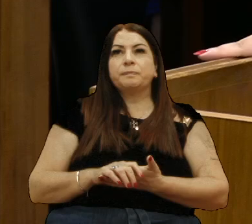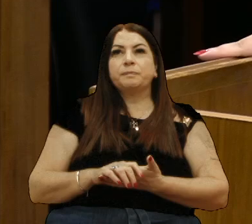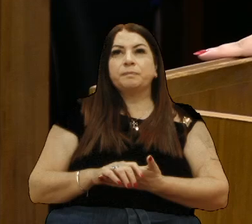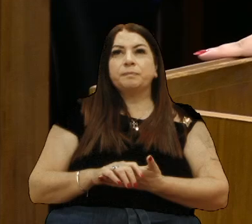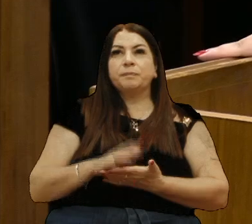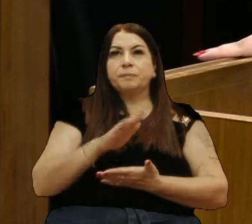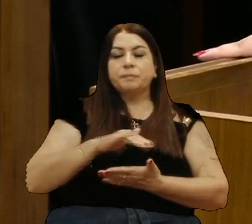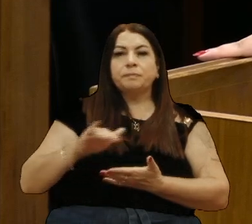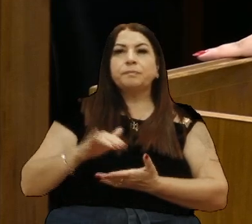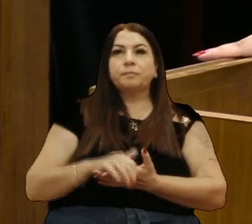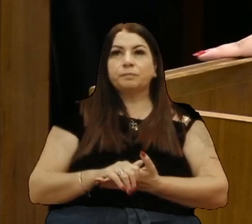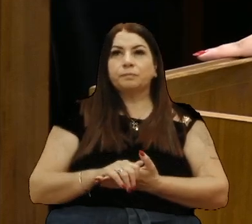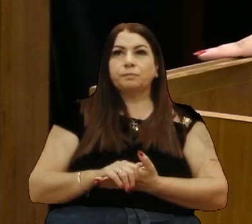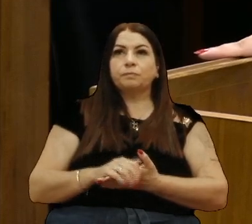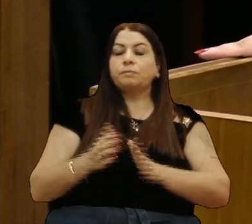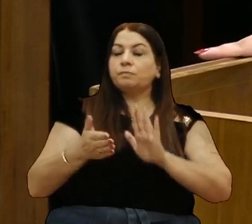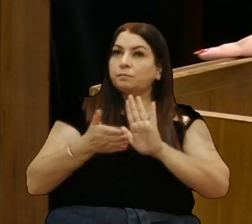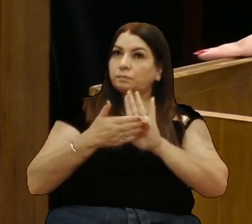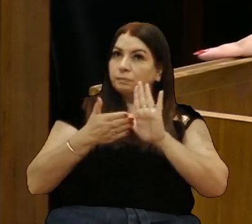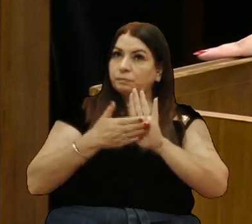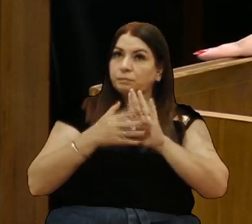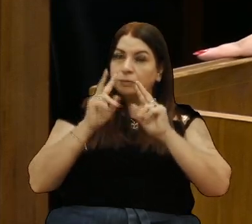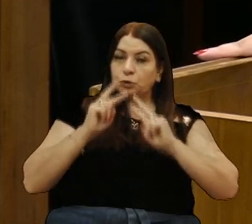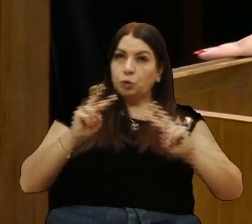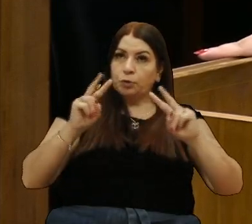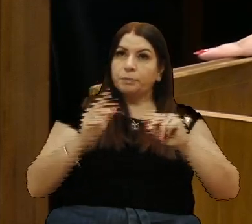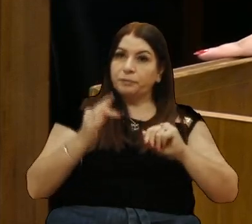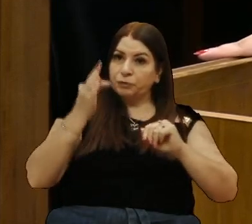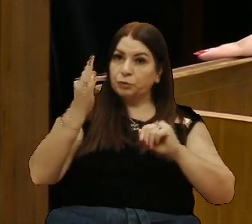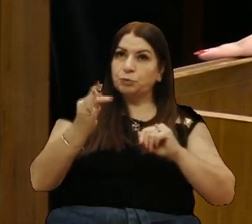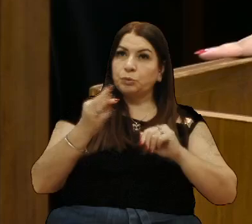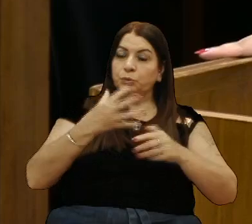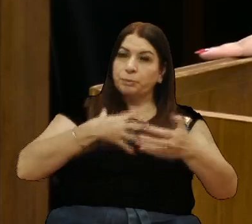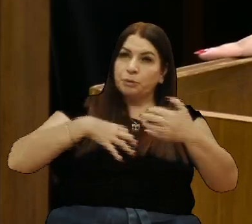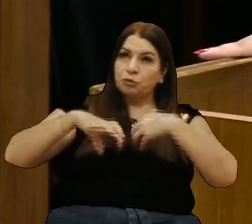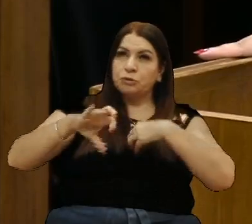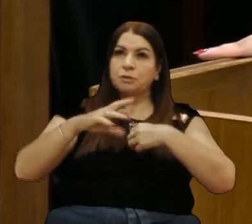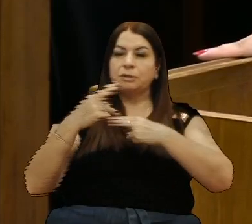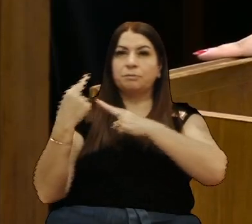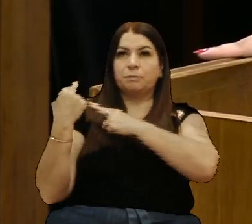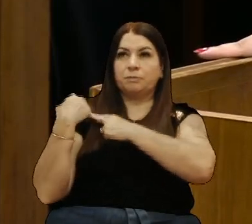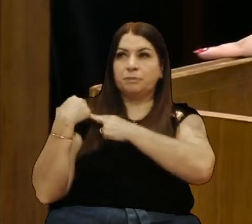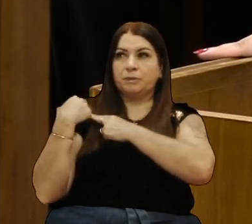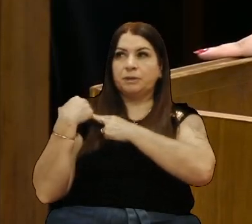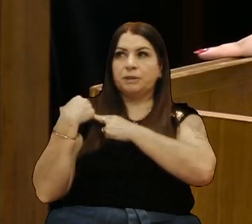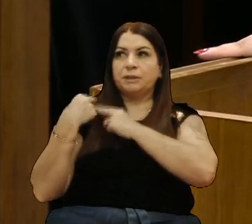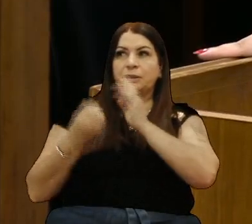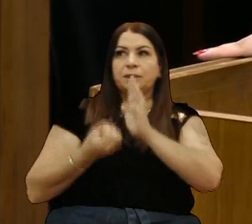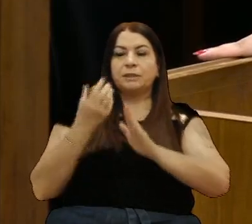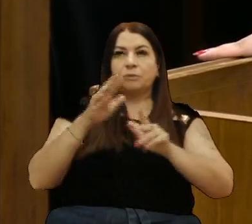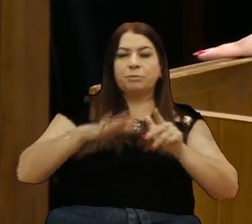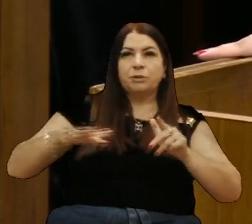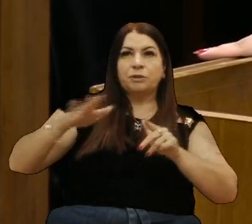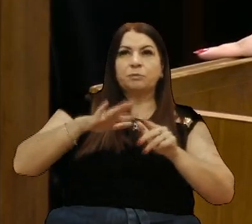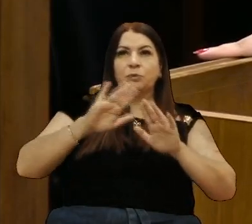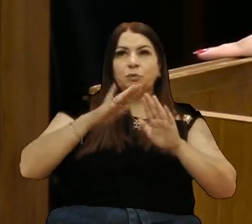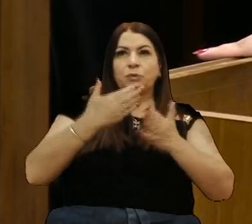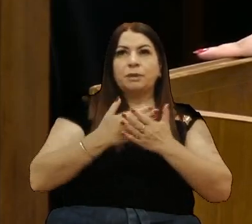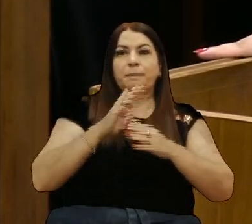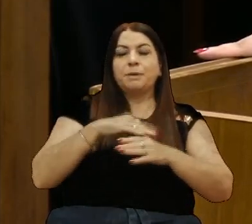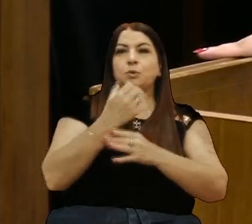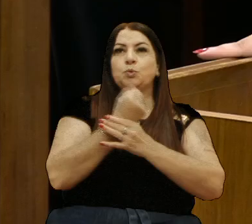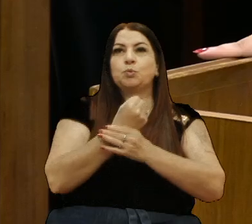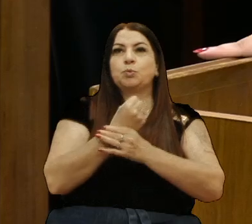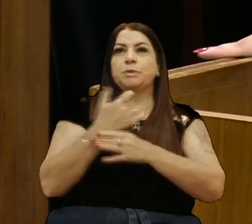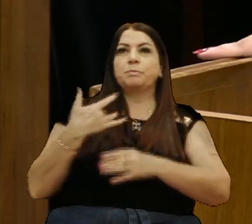e crianças. É uma proposta que olha para o futuro com empatia e responsabilidade, criando um ambiente escolar mais seguro,